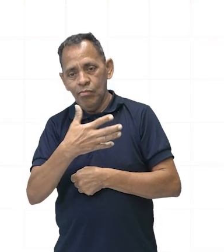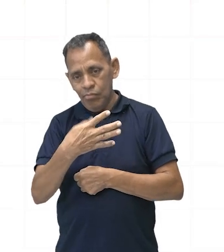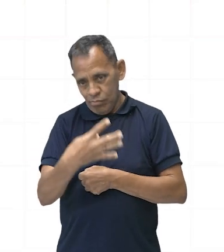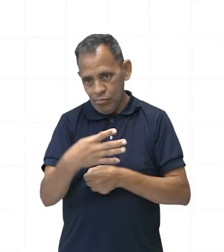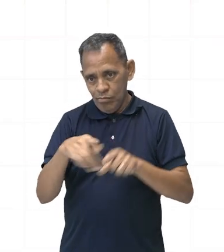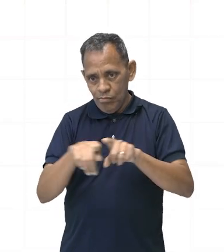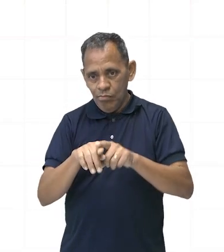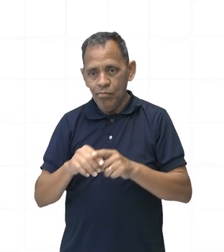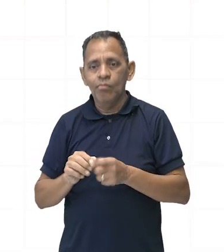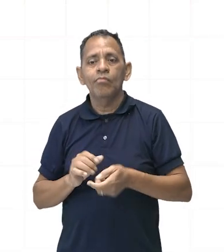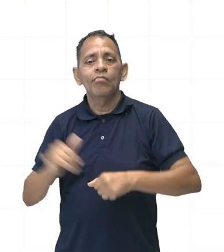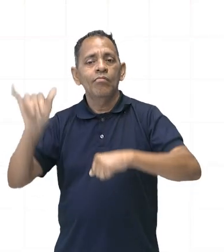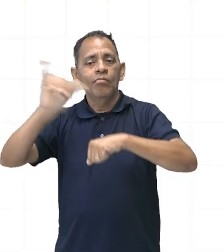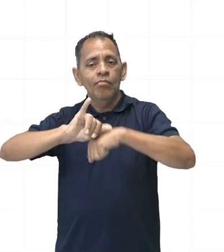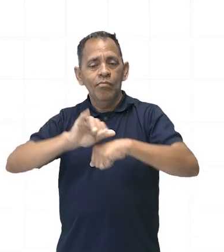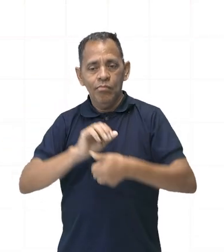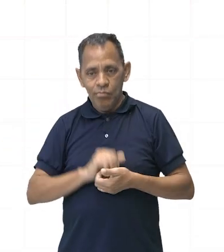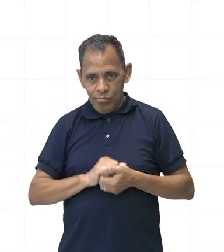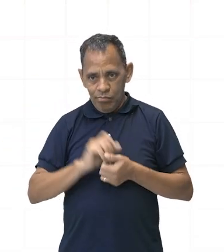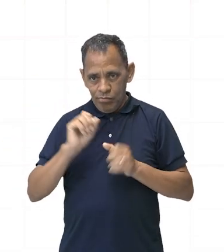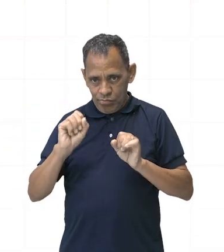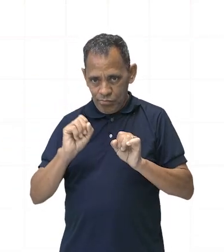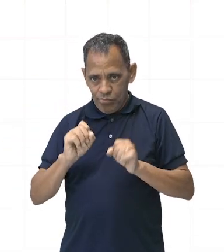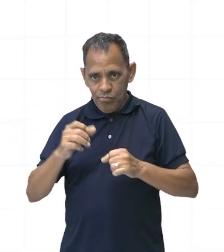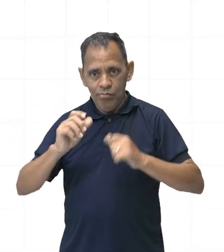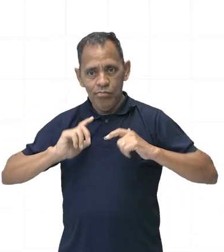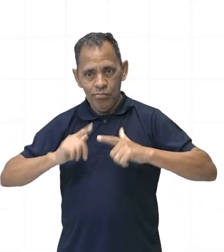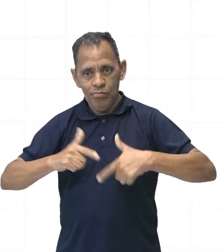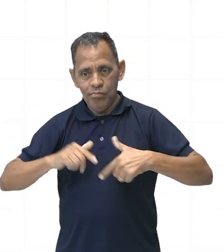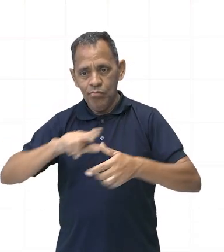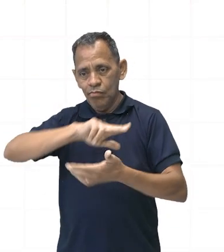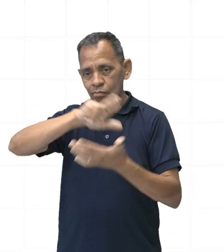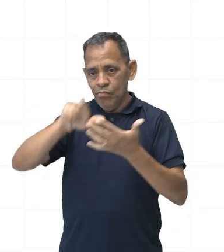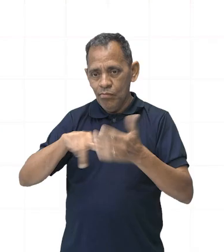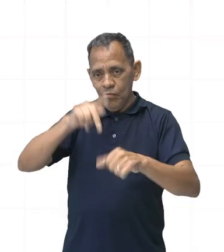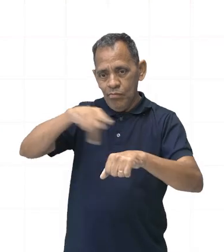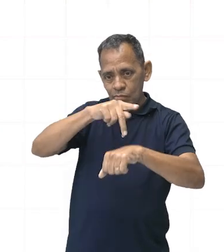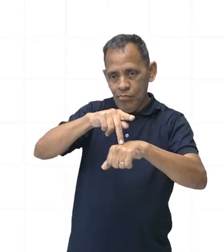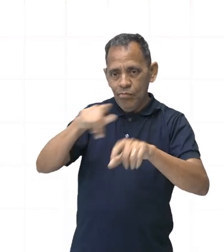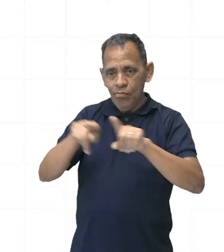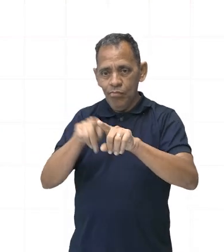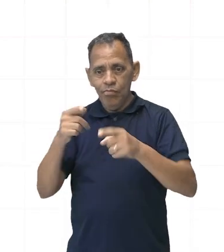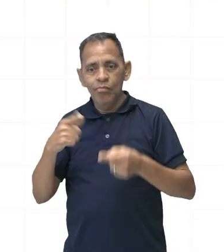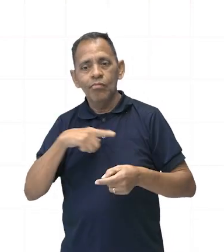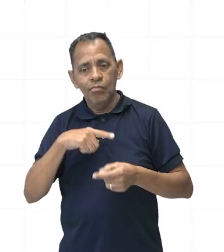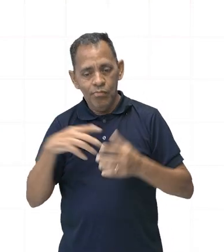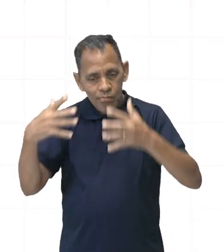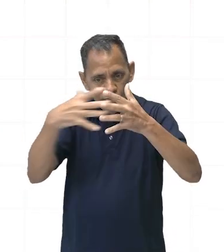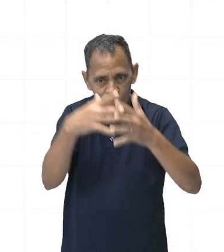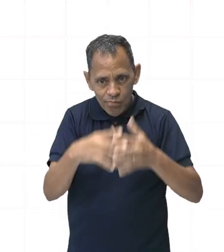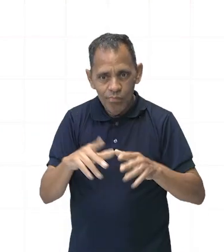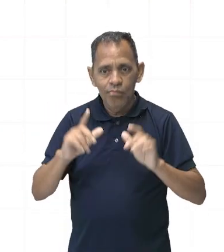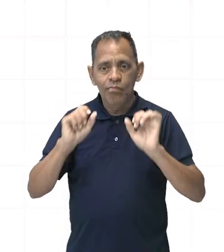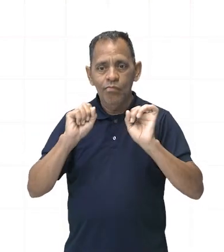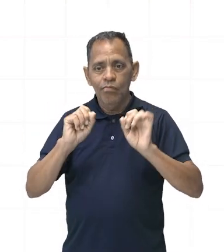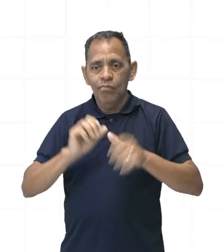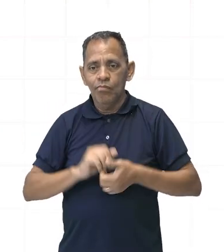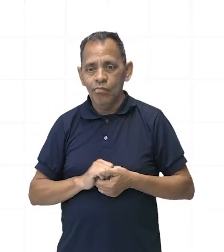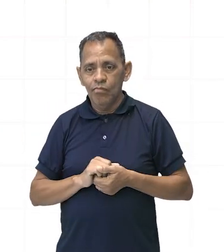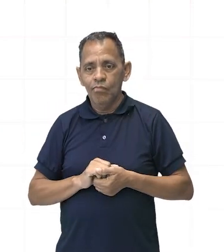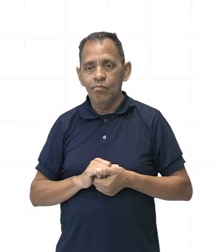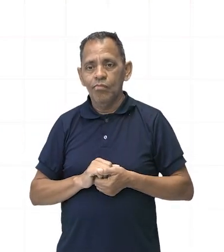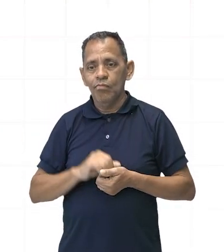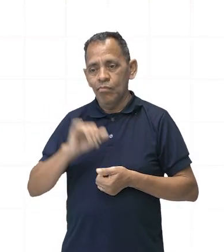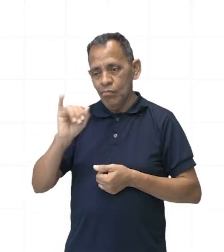capital síria. Então, olha só, observem vários países que, infelizmente, acabam entrando em conflito, né? Então, o Irã,